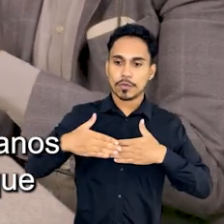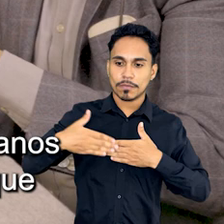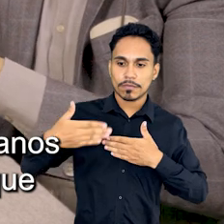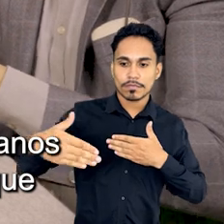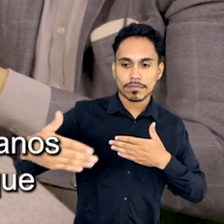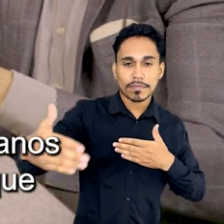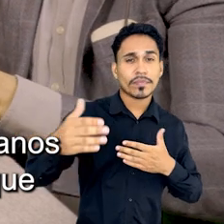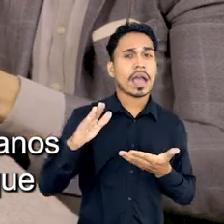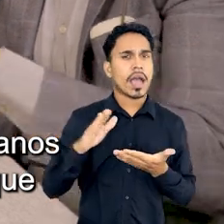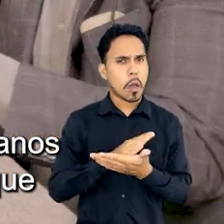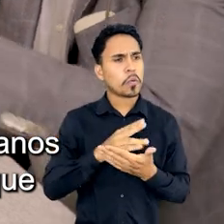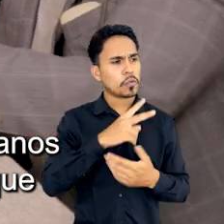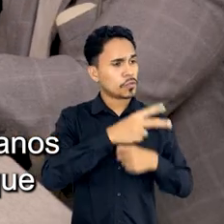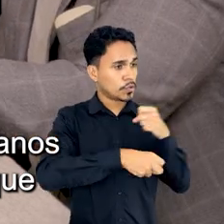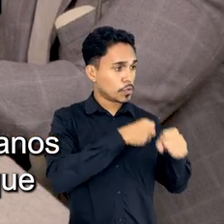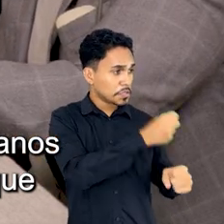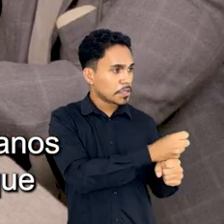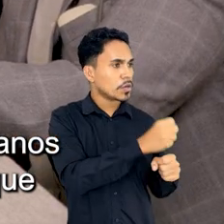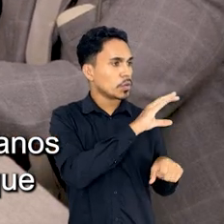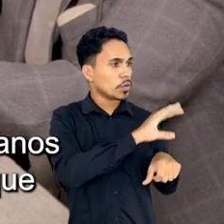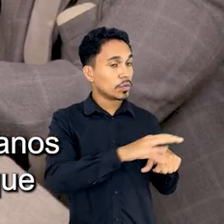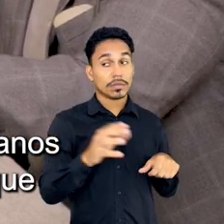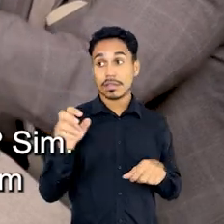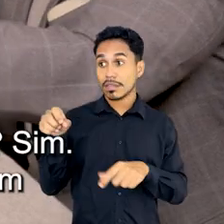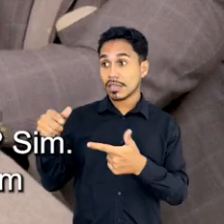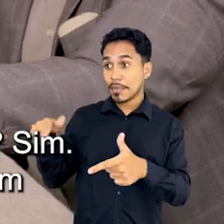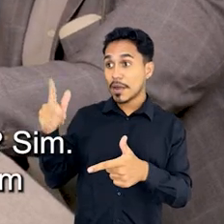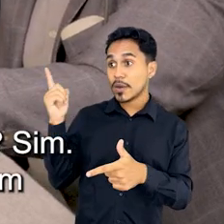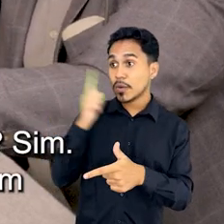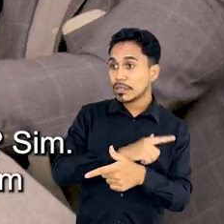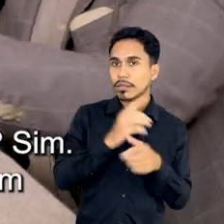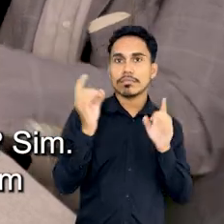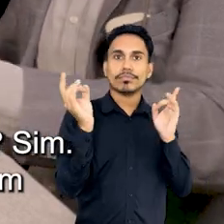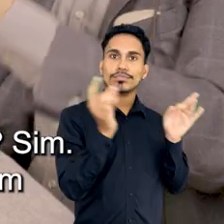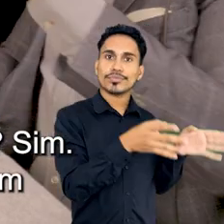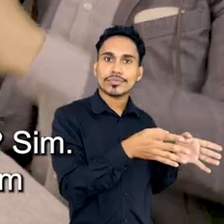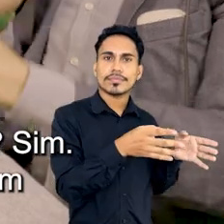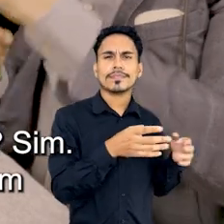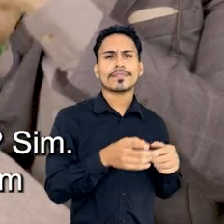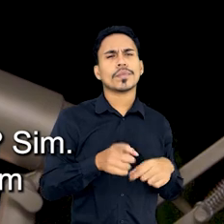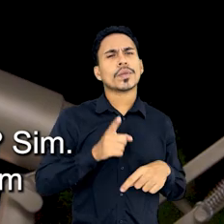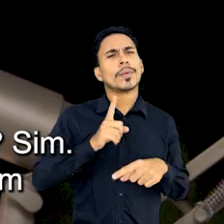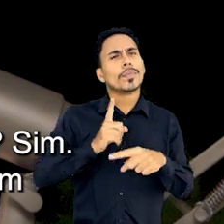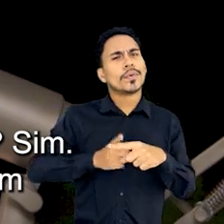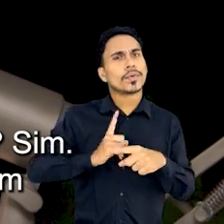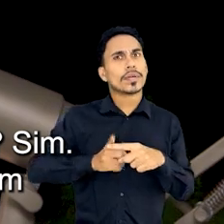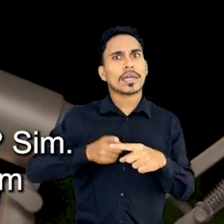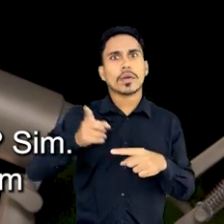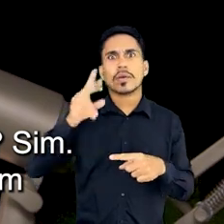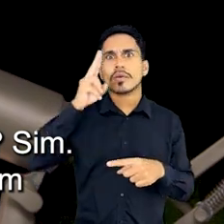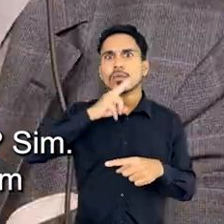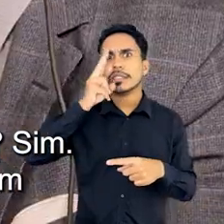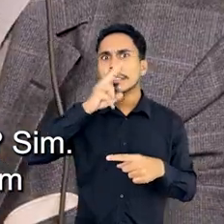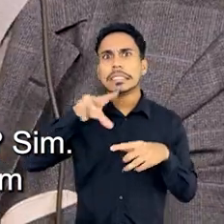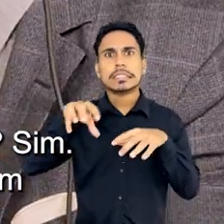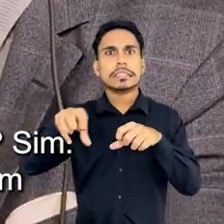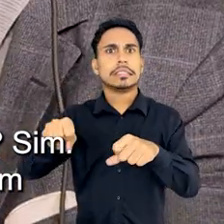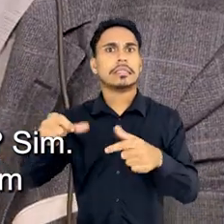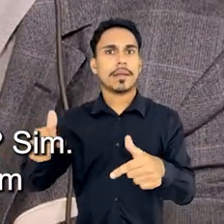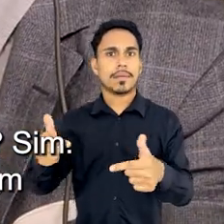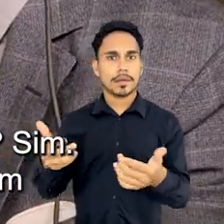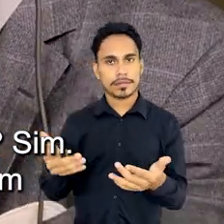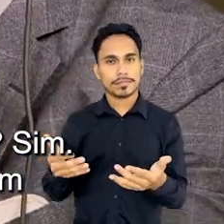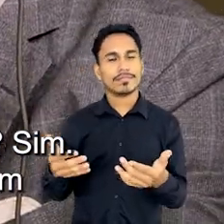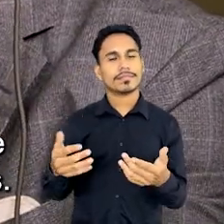alguns fazem dois anos do curso consegue o emprego e saem uhum porque conseguiram o emprego Qual é essa urgência sim então localizar